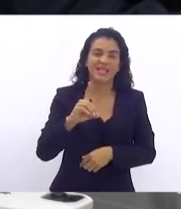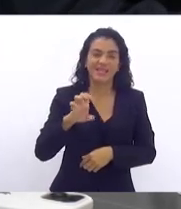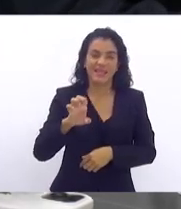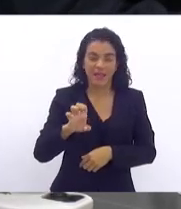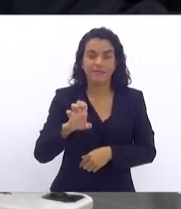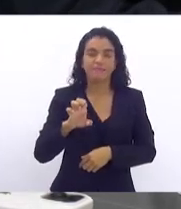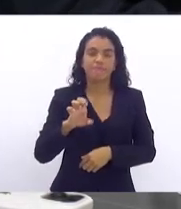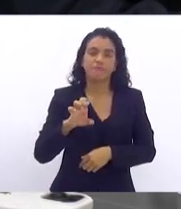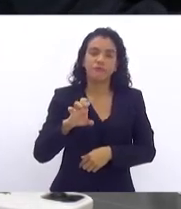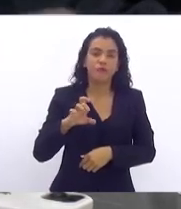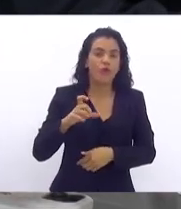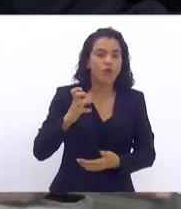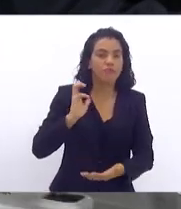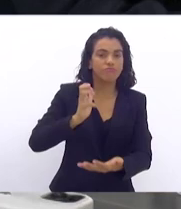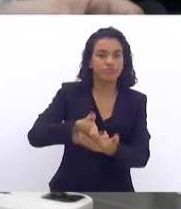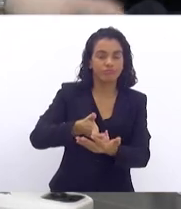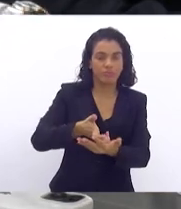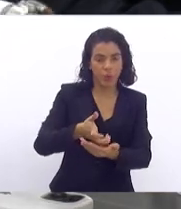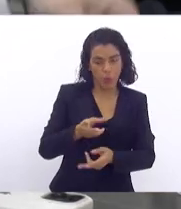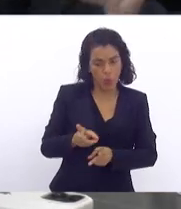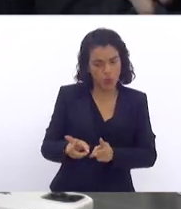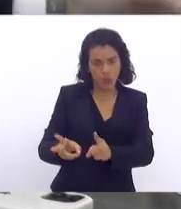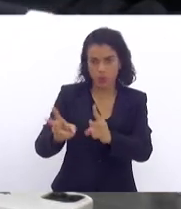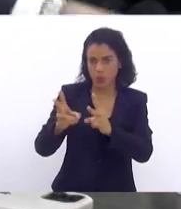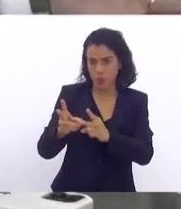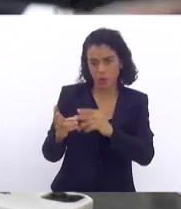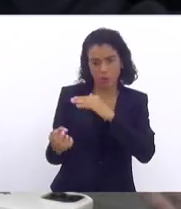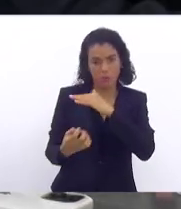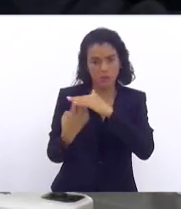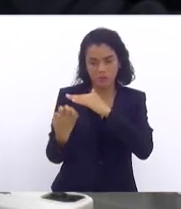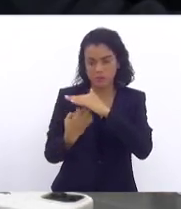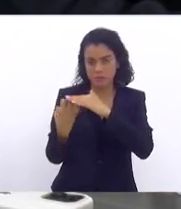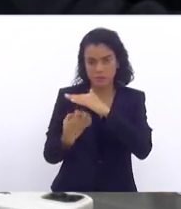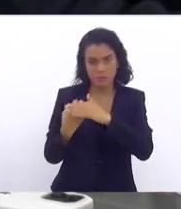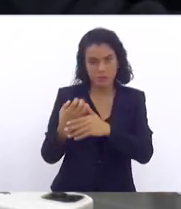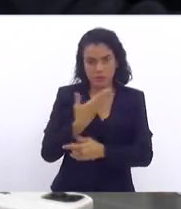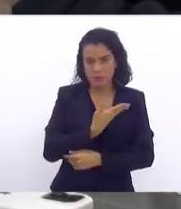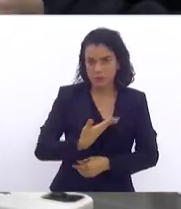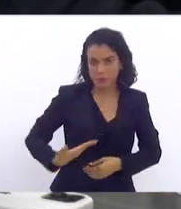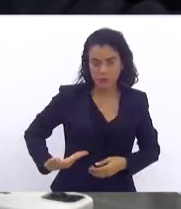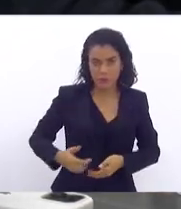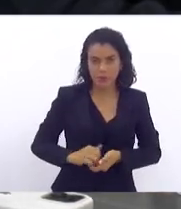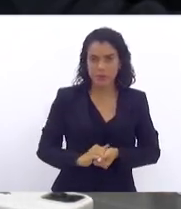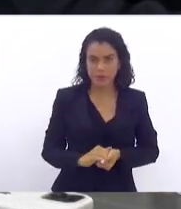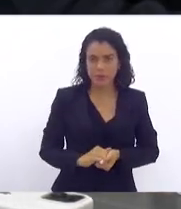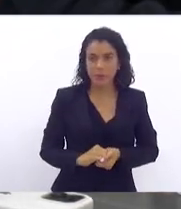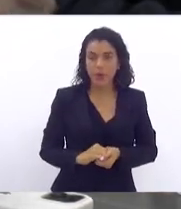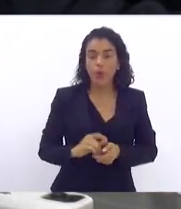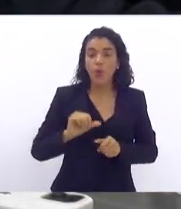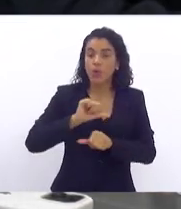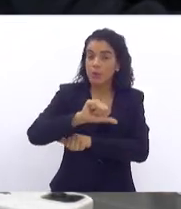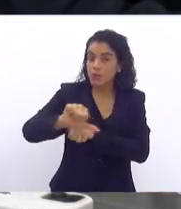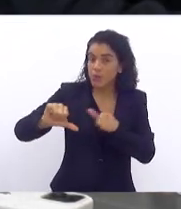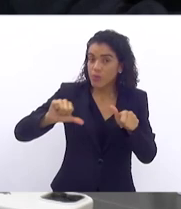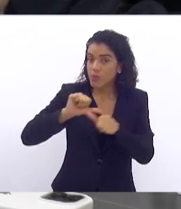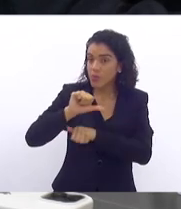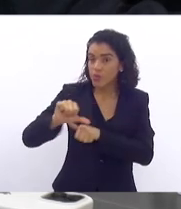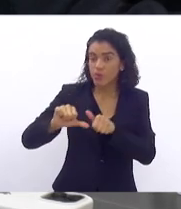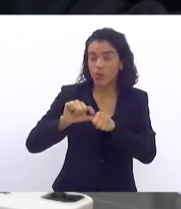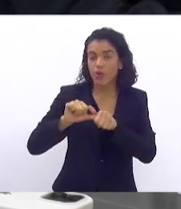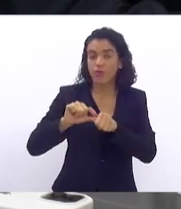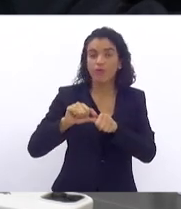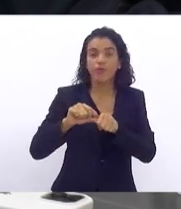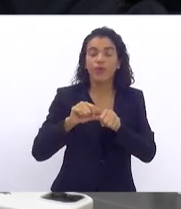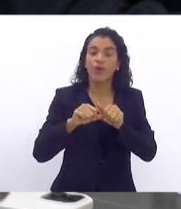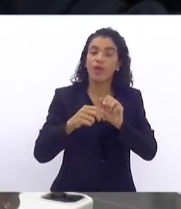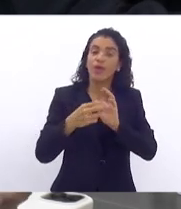não foi. A SEDAI continua existindo como uma entidade pública. o que foi refeito foi a modelagem